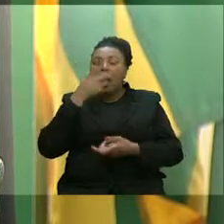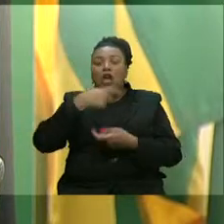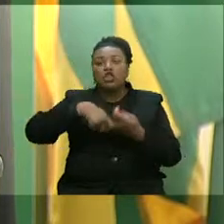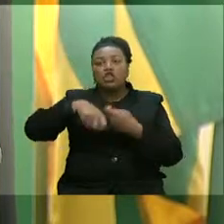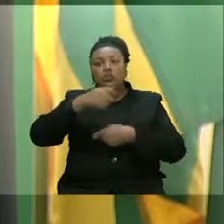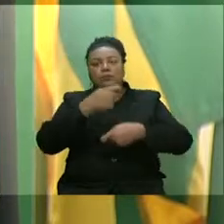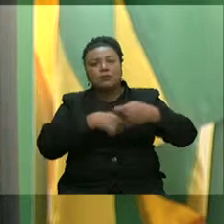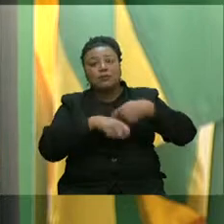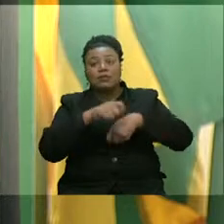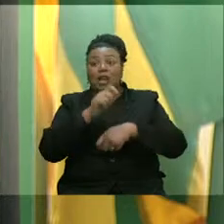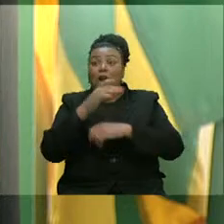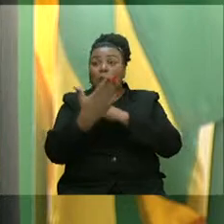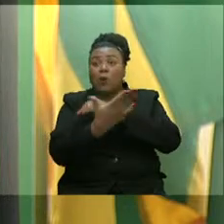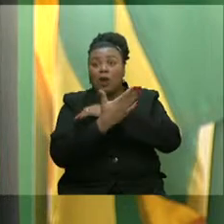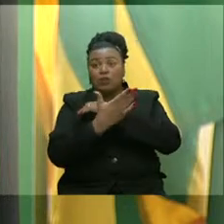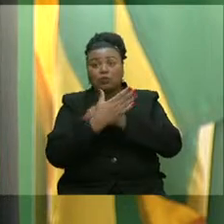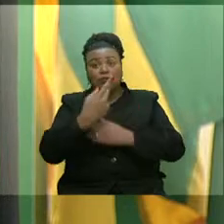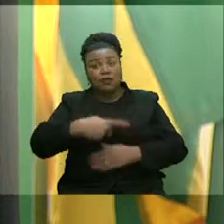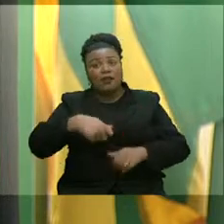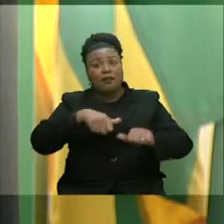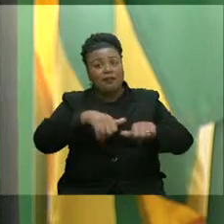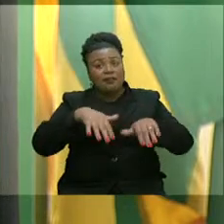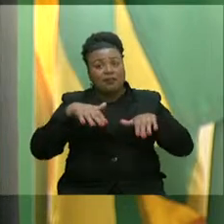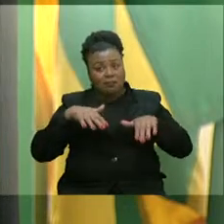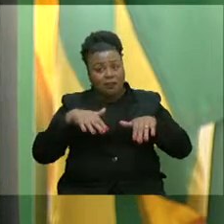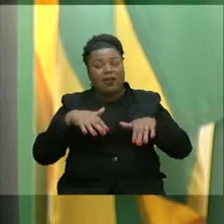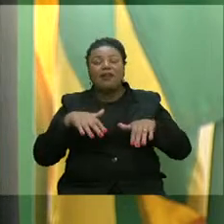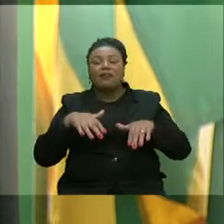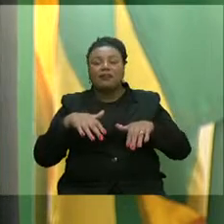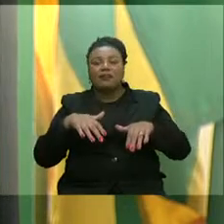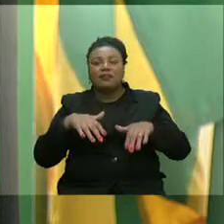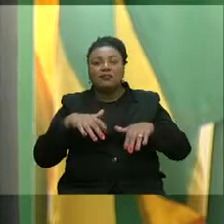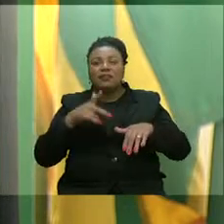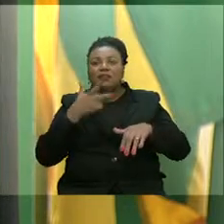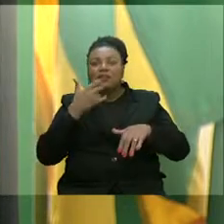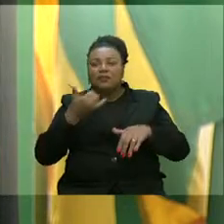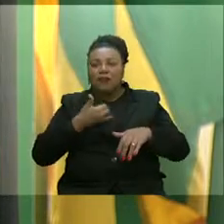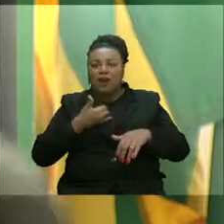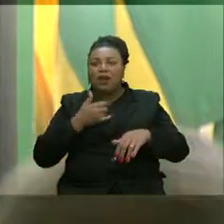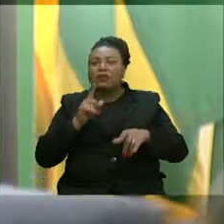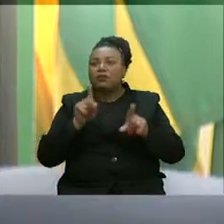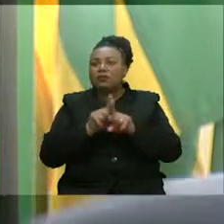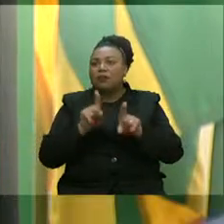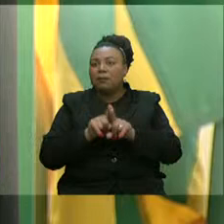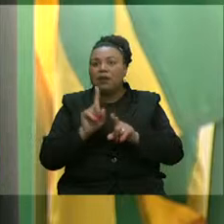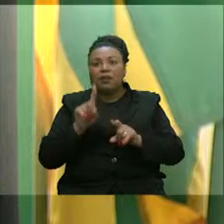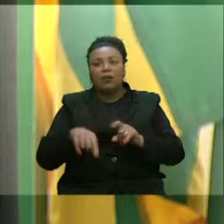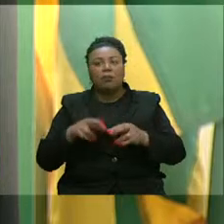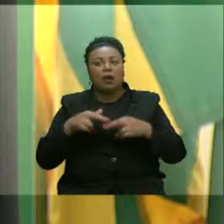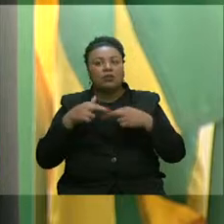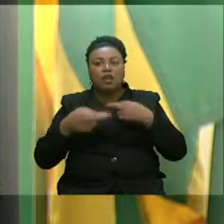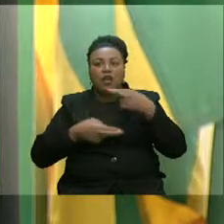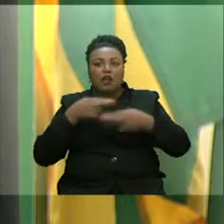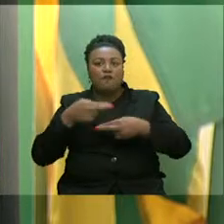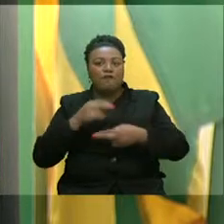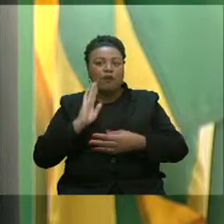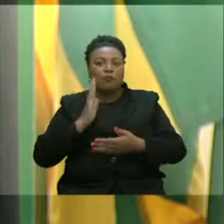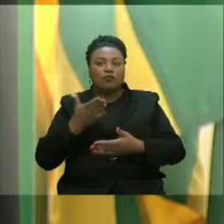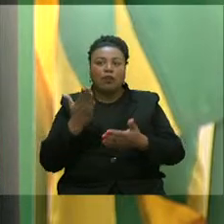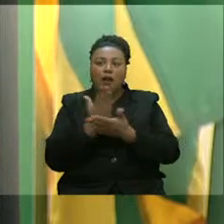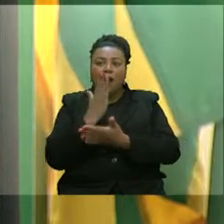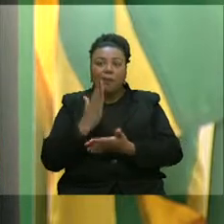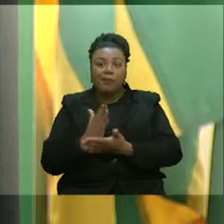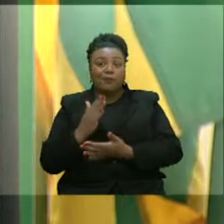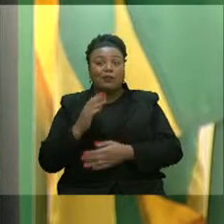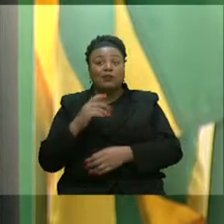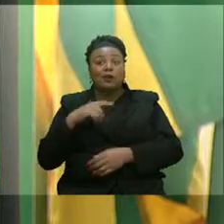gerenciar, com a ajuda da Assembleia Legislativa, diga-se não só pelas reformas já feitas pelo